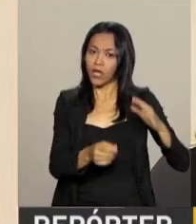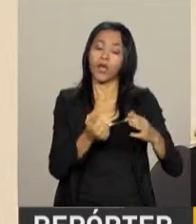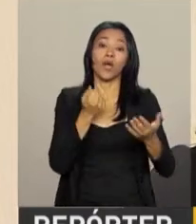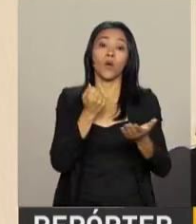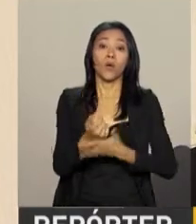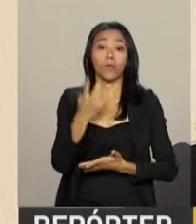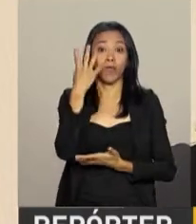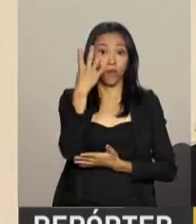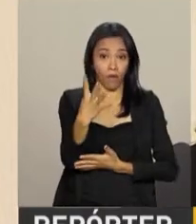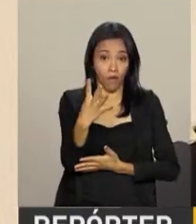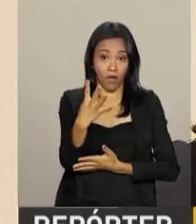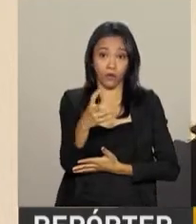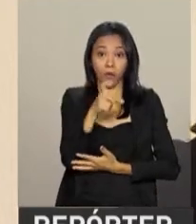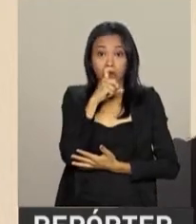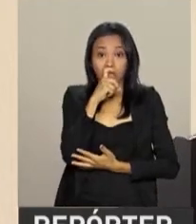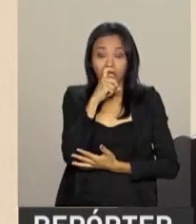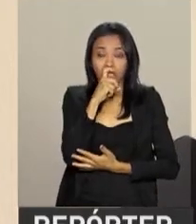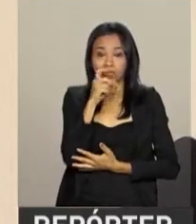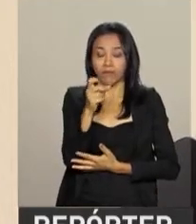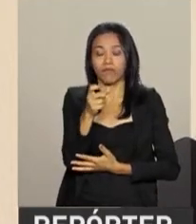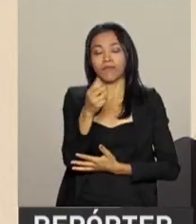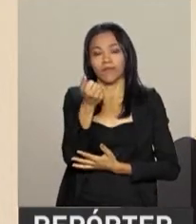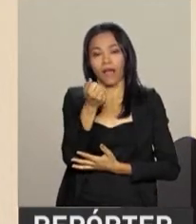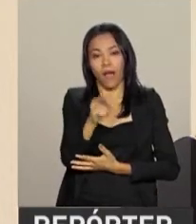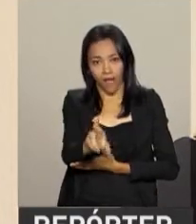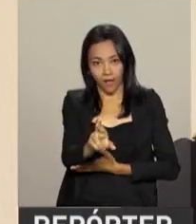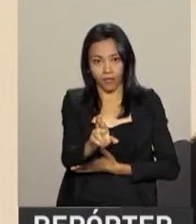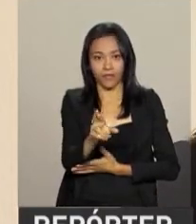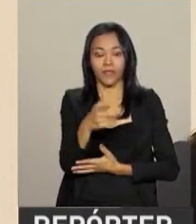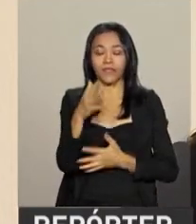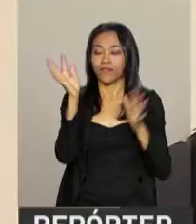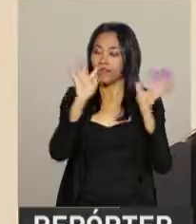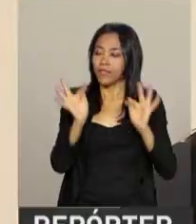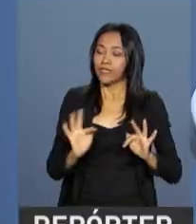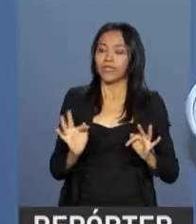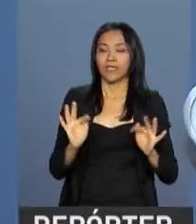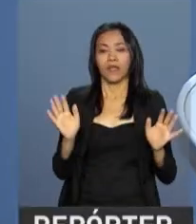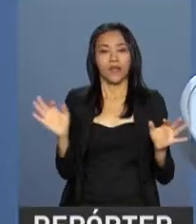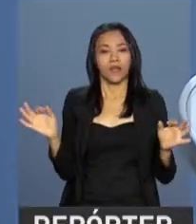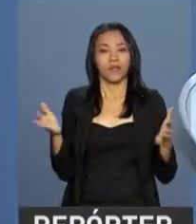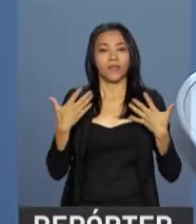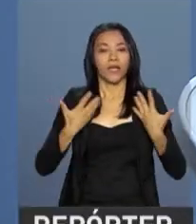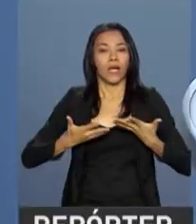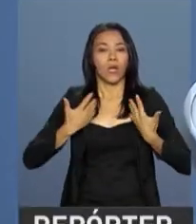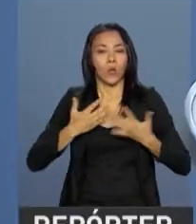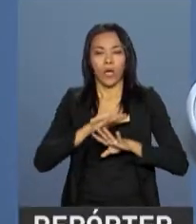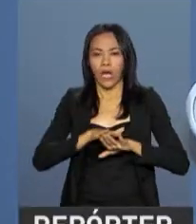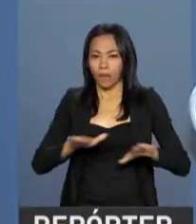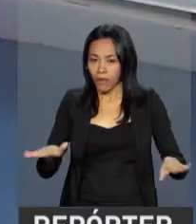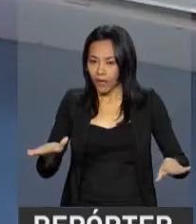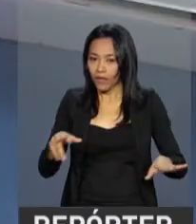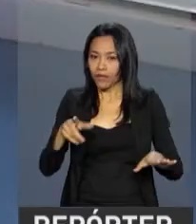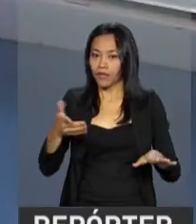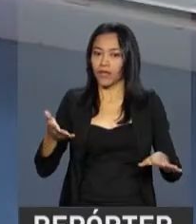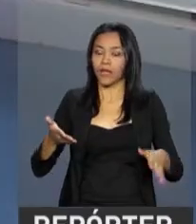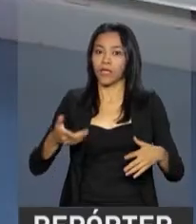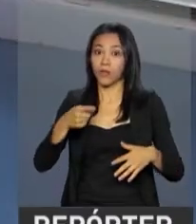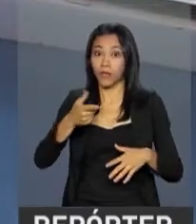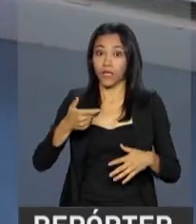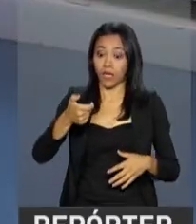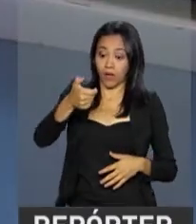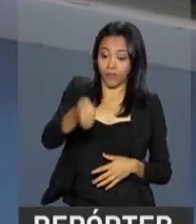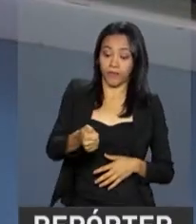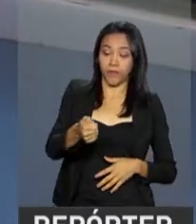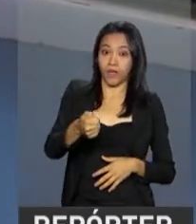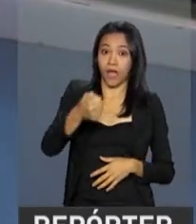condicionado feliz da vida que acabar com o calorão só que ao acabar com o calorão minha